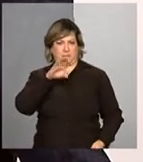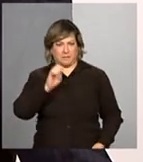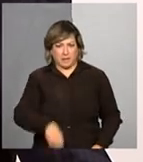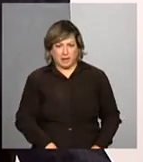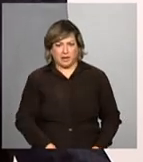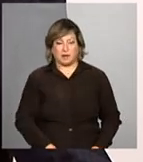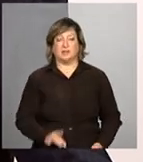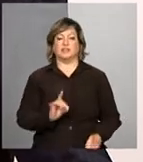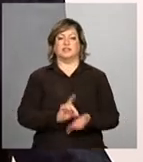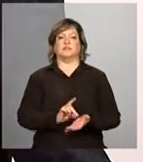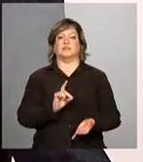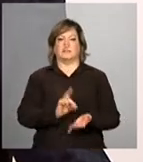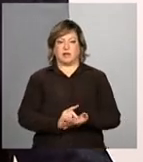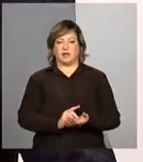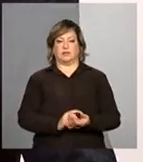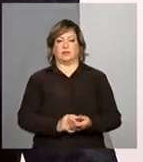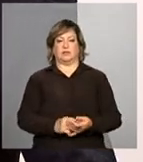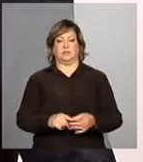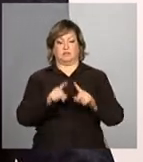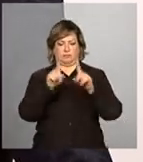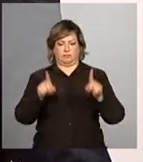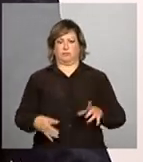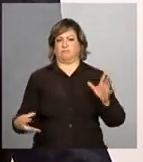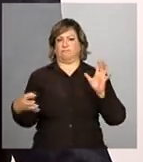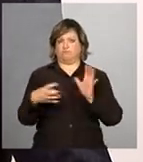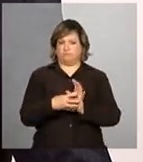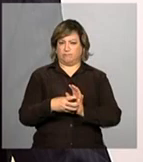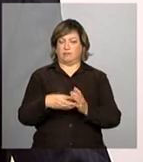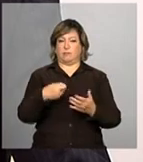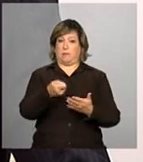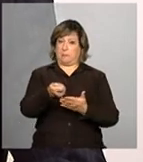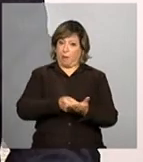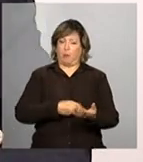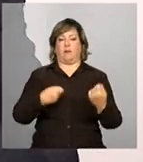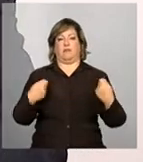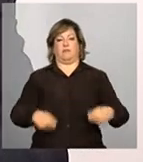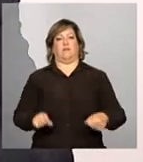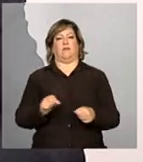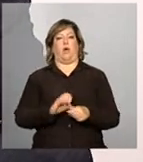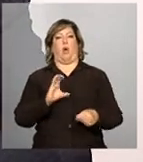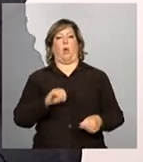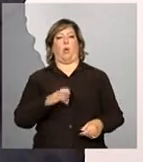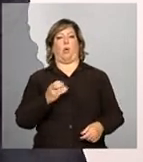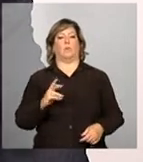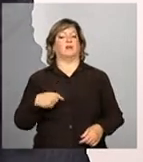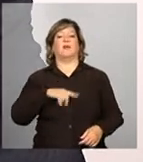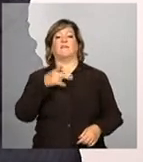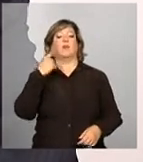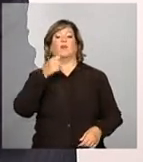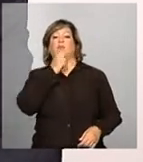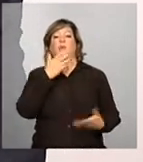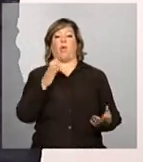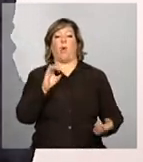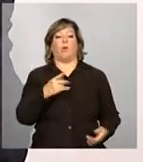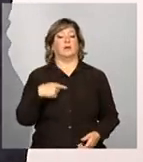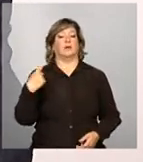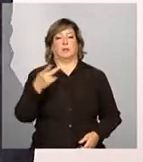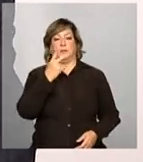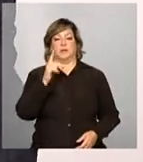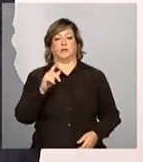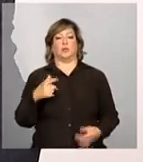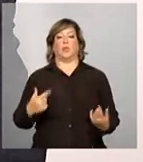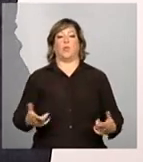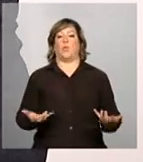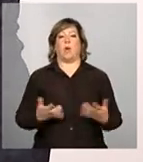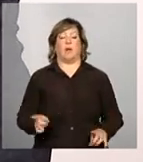de fato concursados E aí nós temos um problema sério porque muitas vezes a não tem concurso porque o gestor Municipal não quer Simone